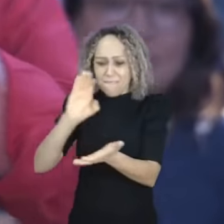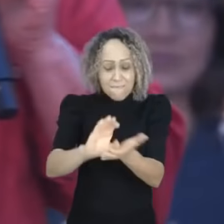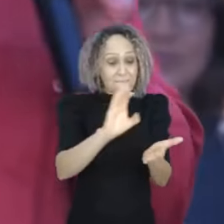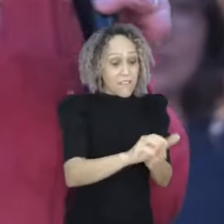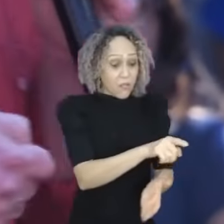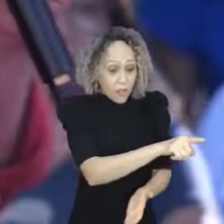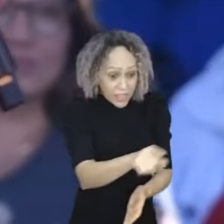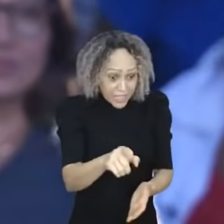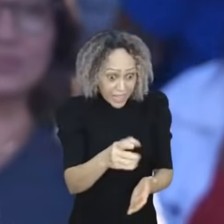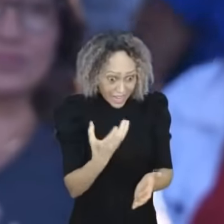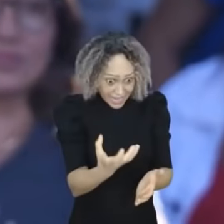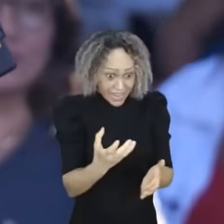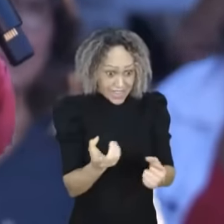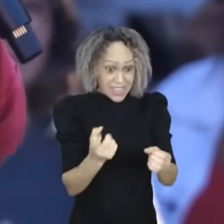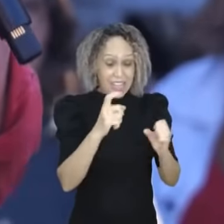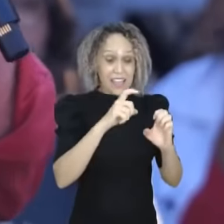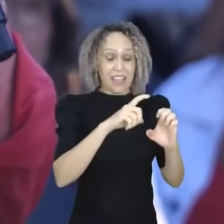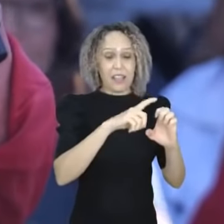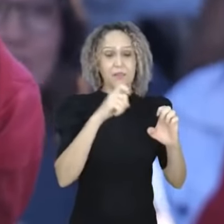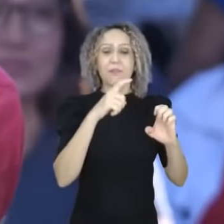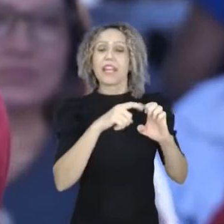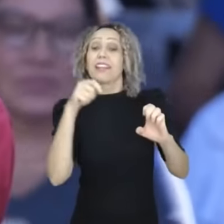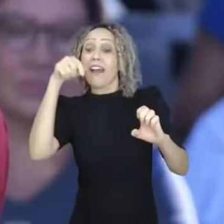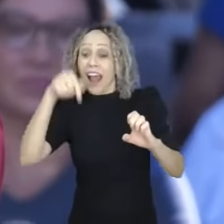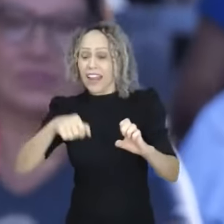sabe, vai ser empreendedor nesse país, mas